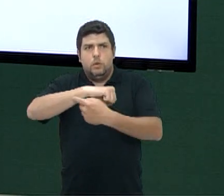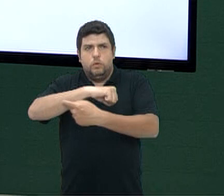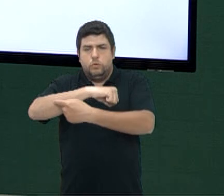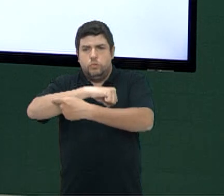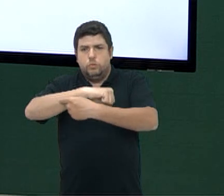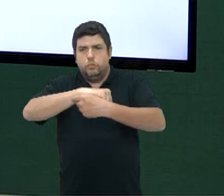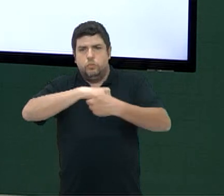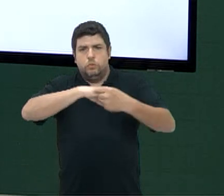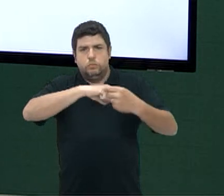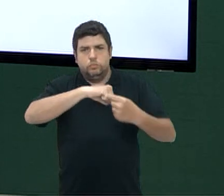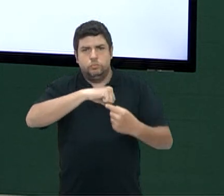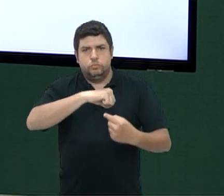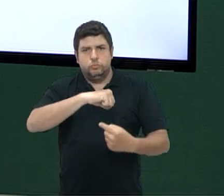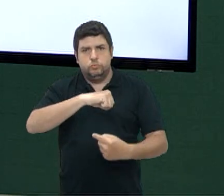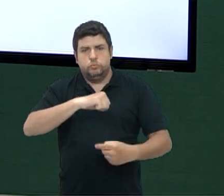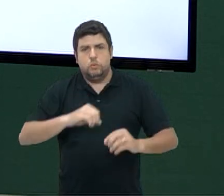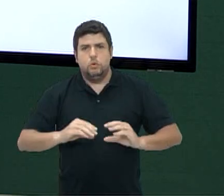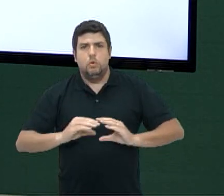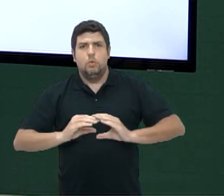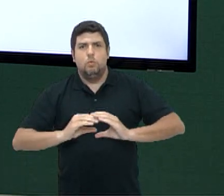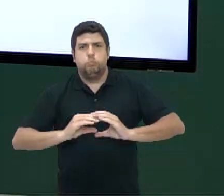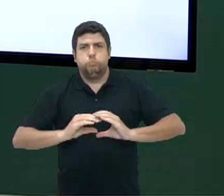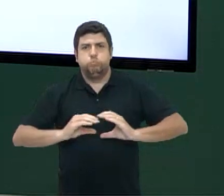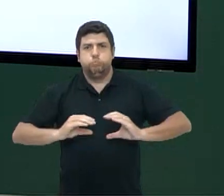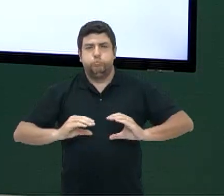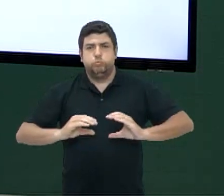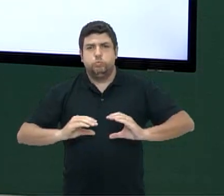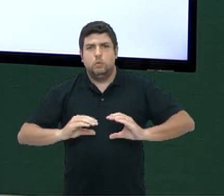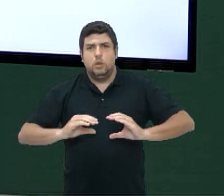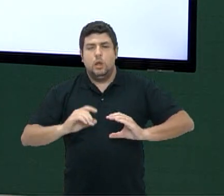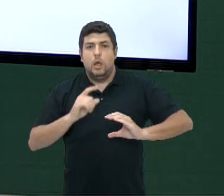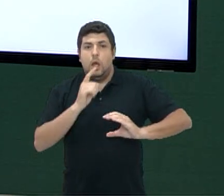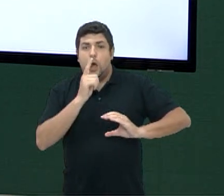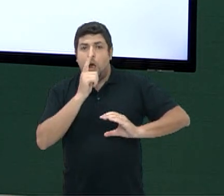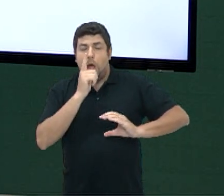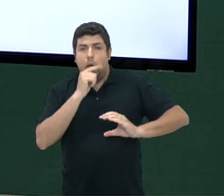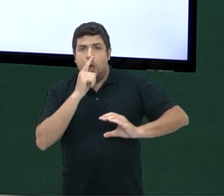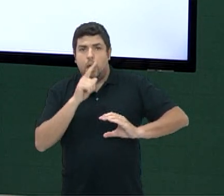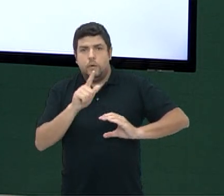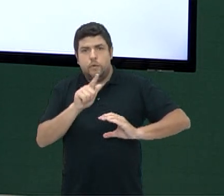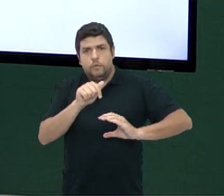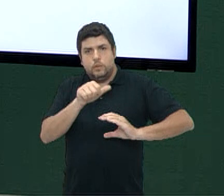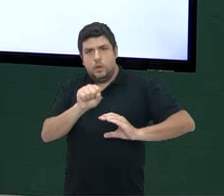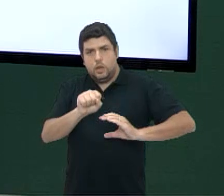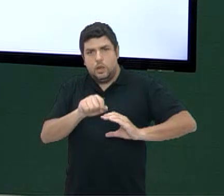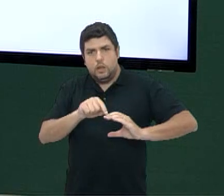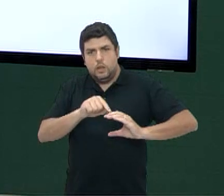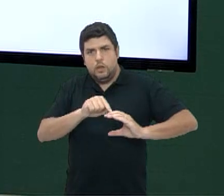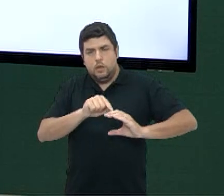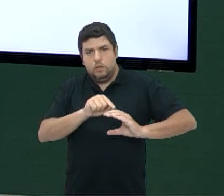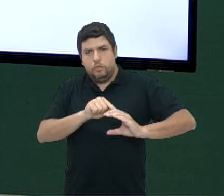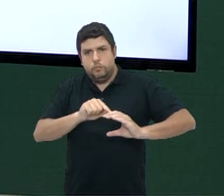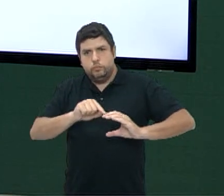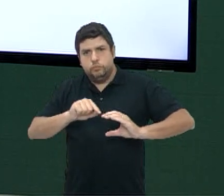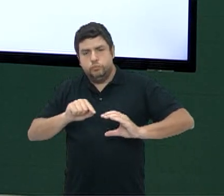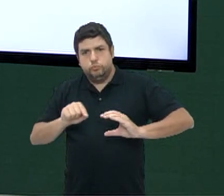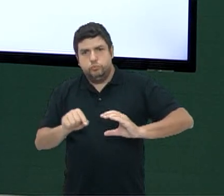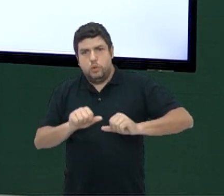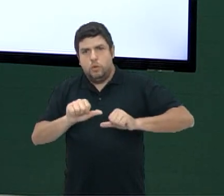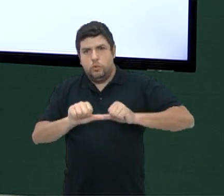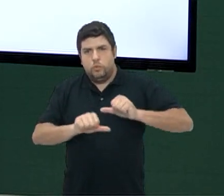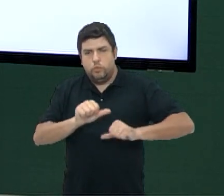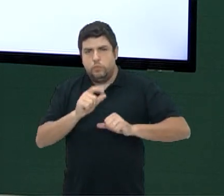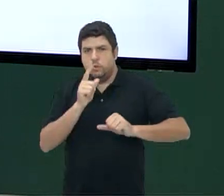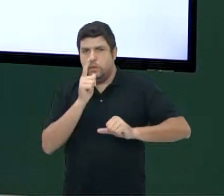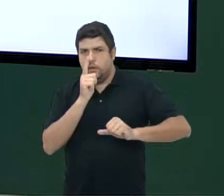chamado condensador, onde a água passa do estado gasoso, retornando para a fase líquida,